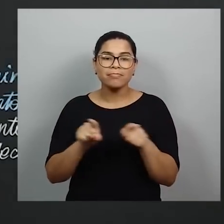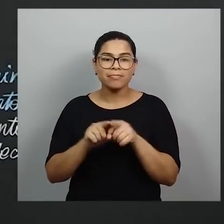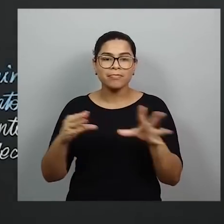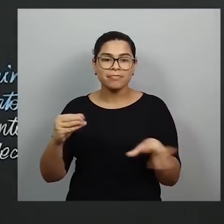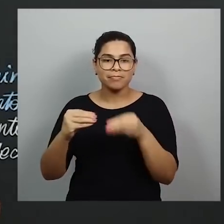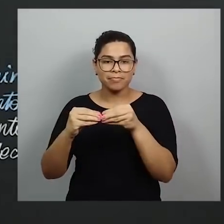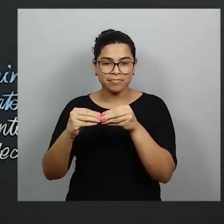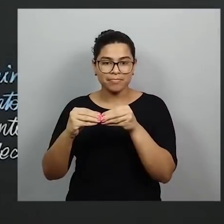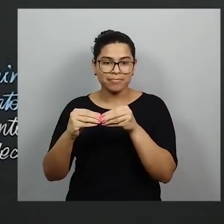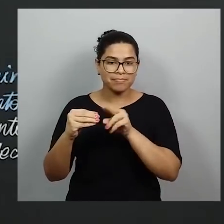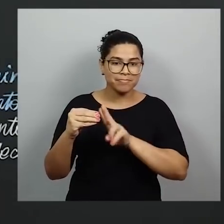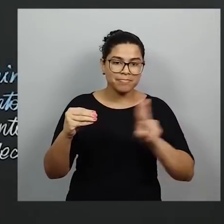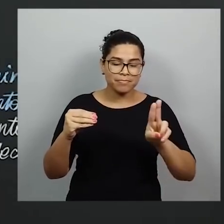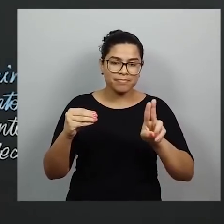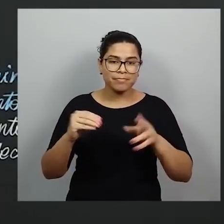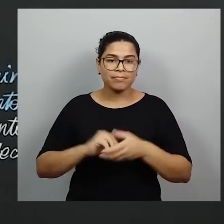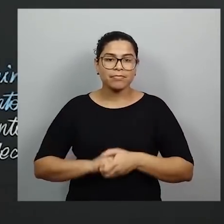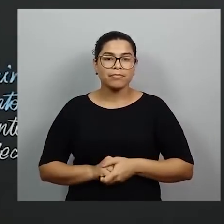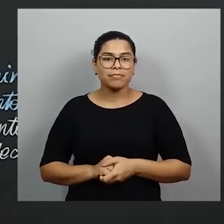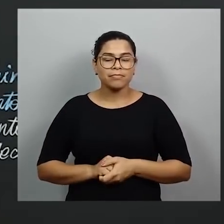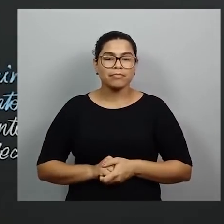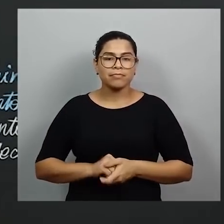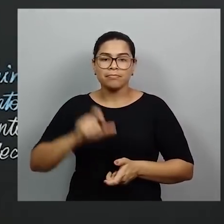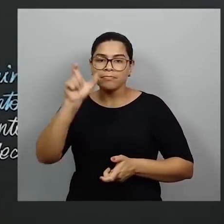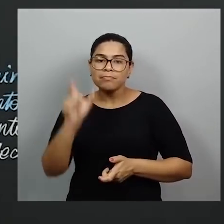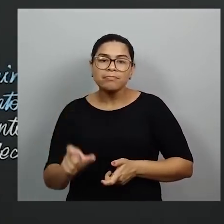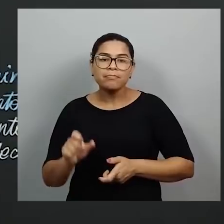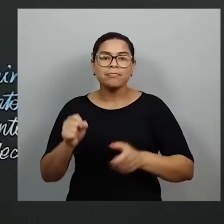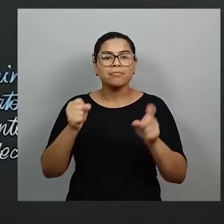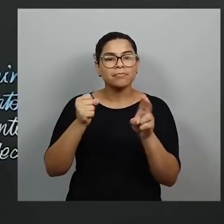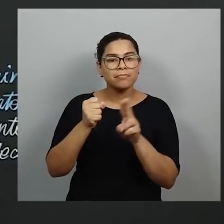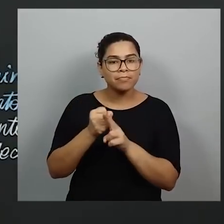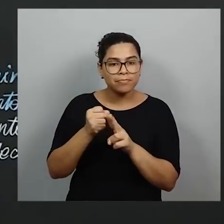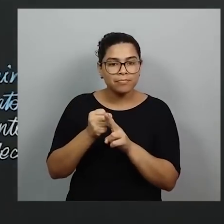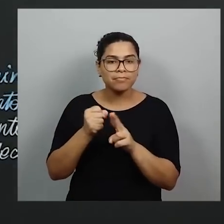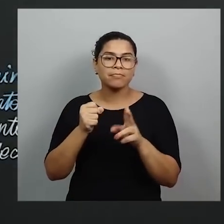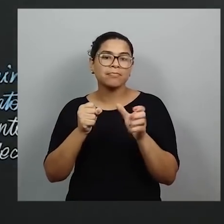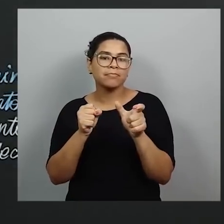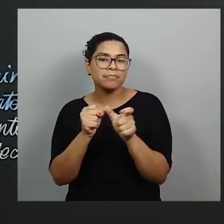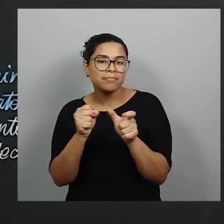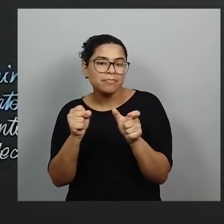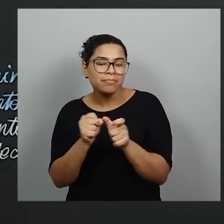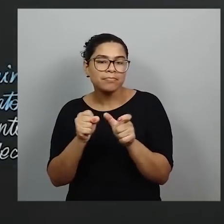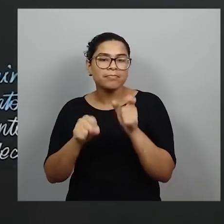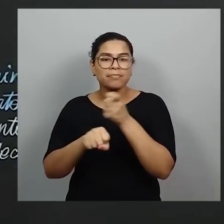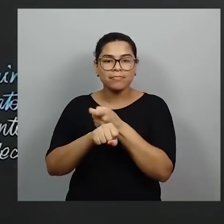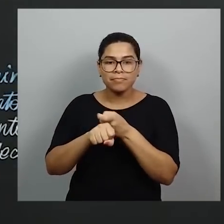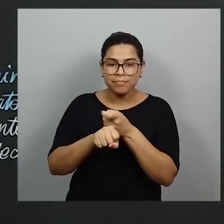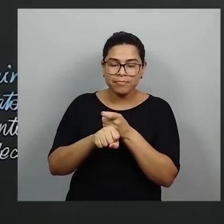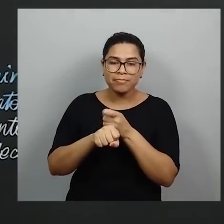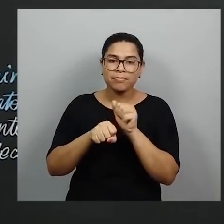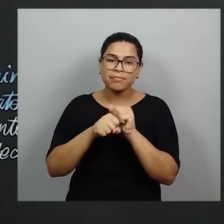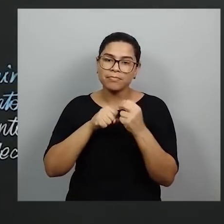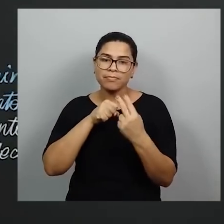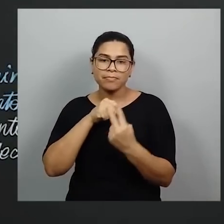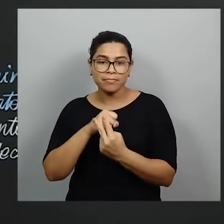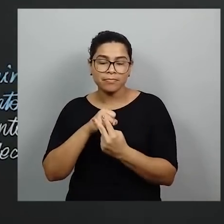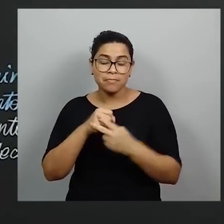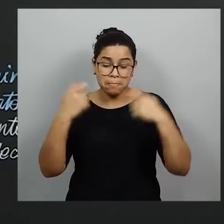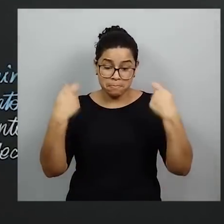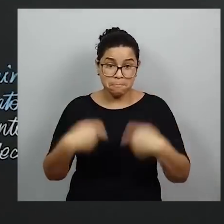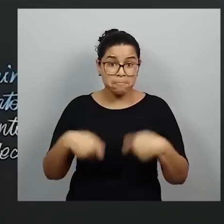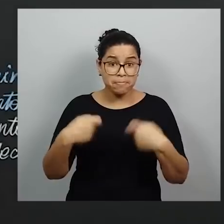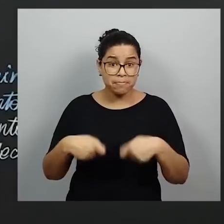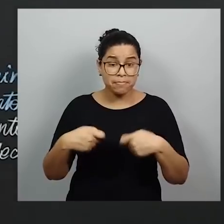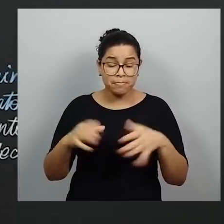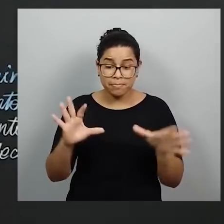complemento nominal completa o sentido de substantivos, adjetivos e advérbios, acrescentando informação a nomes que precisam desse complemento, ou seja,